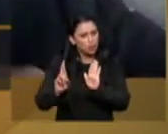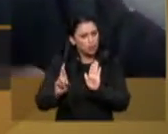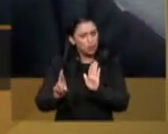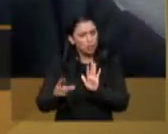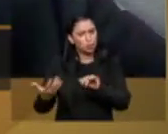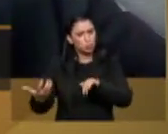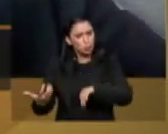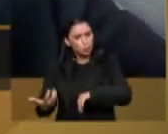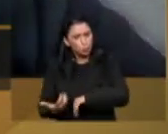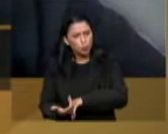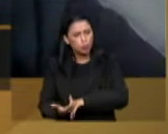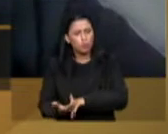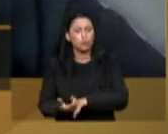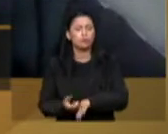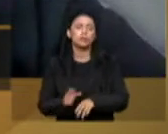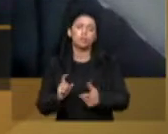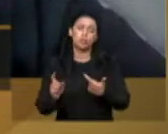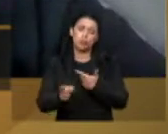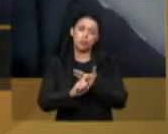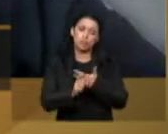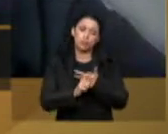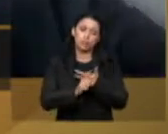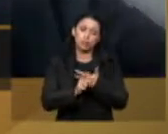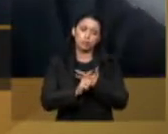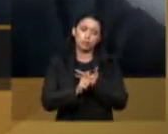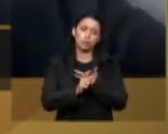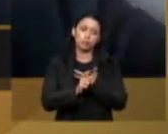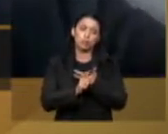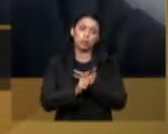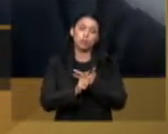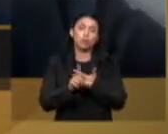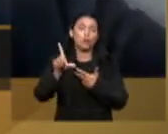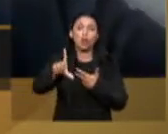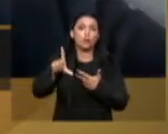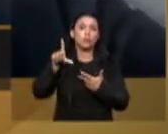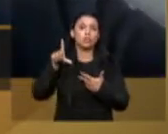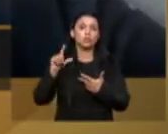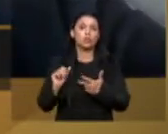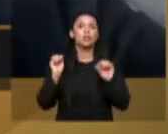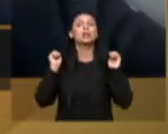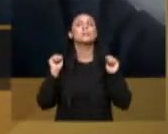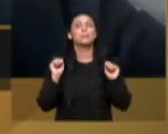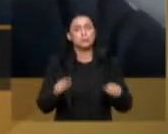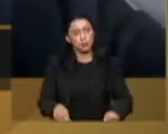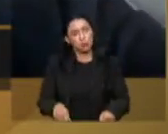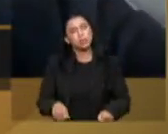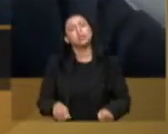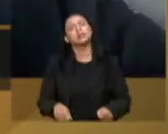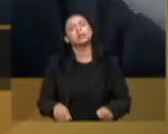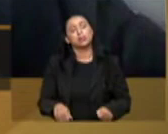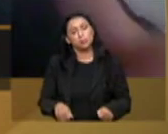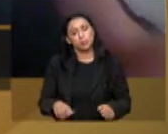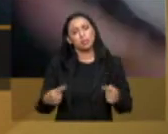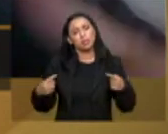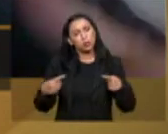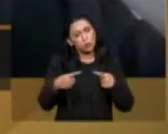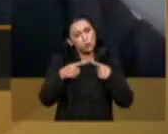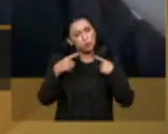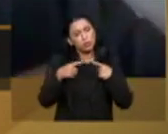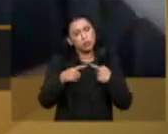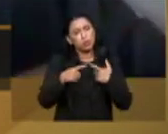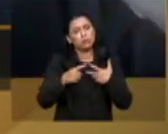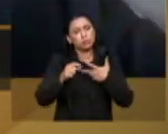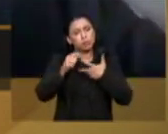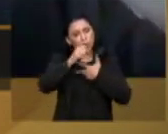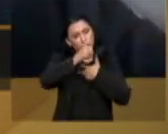populares deixaram ao Executivo uma margem de escolha. Essa possibilidade é compatível com o sistema de